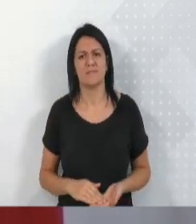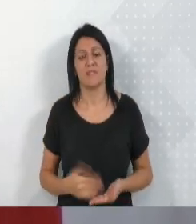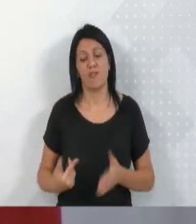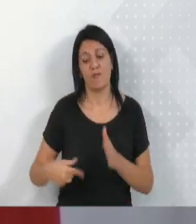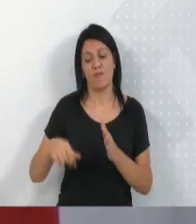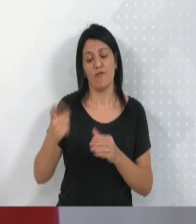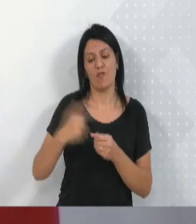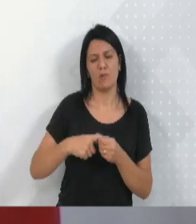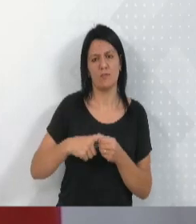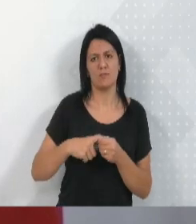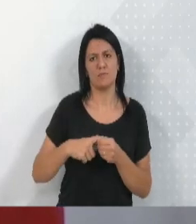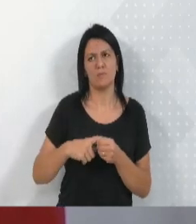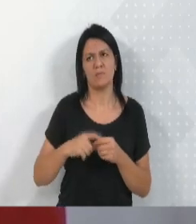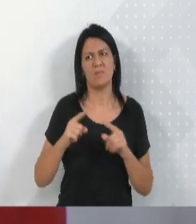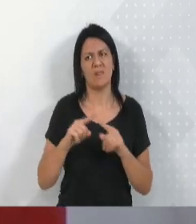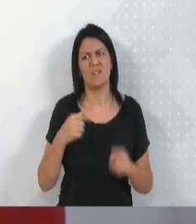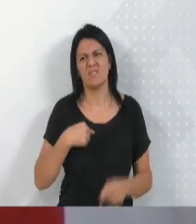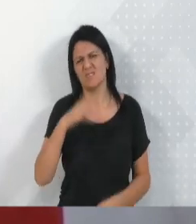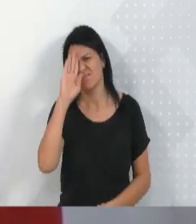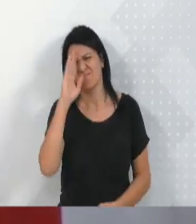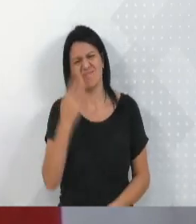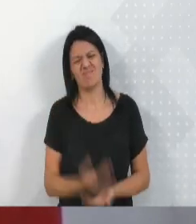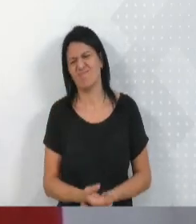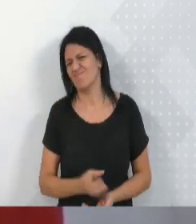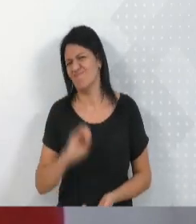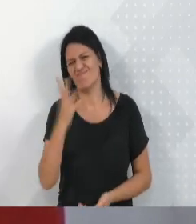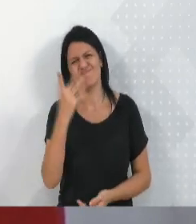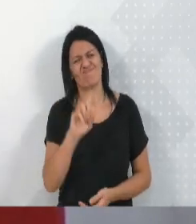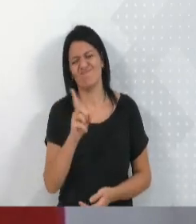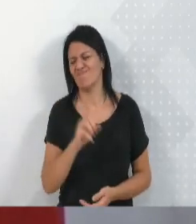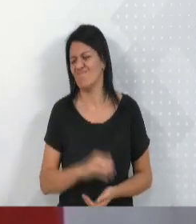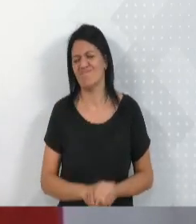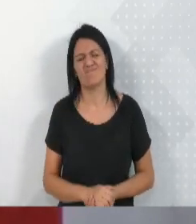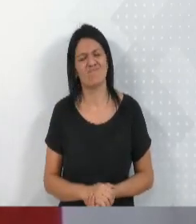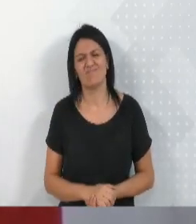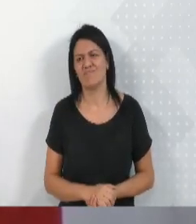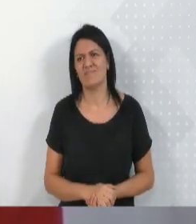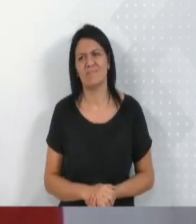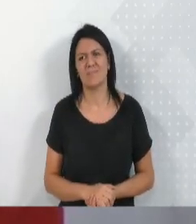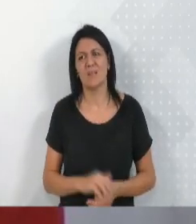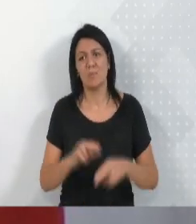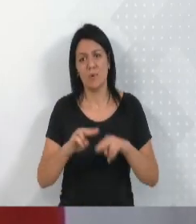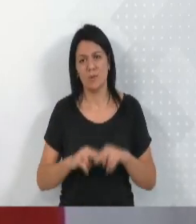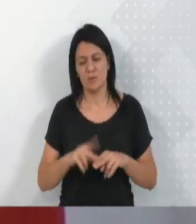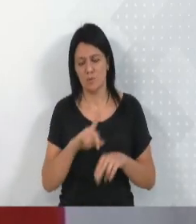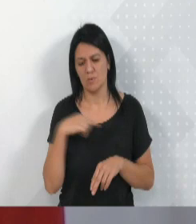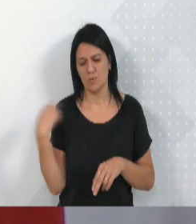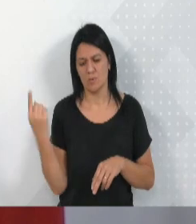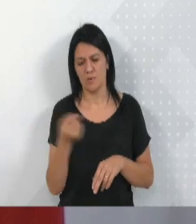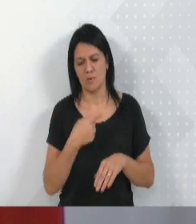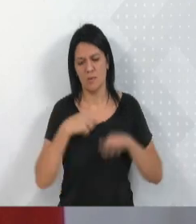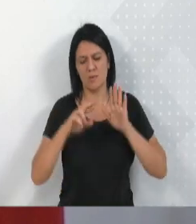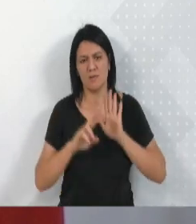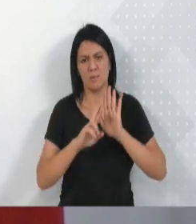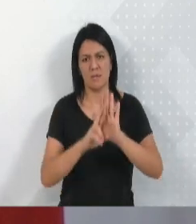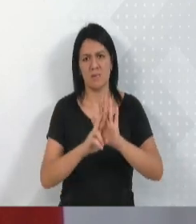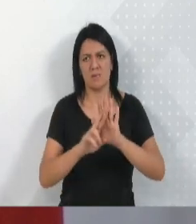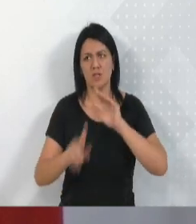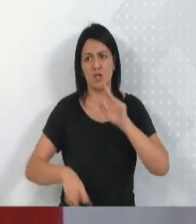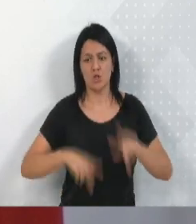mas não sou uma pessoa que acredita muito que isso vai acontecer. Portanto, nós, como representantes legítimos do